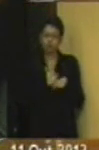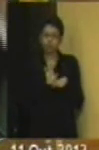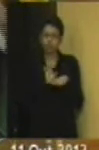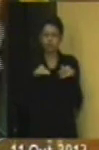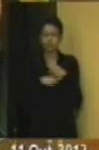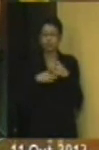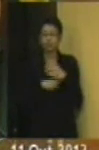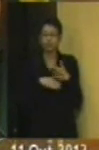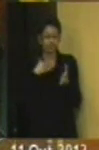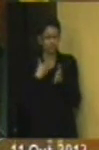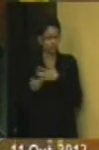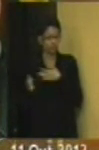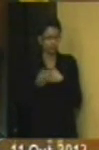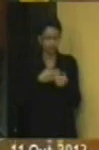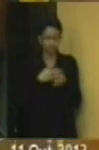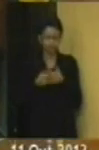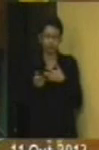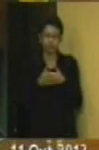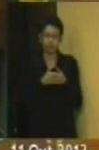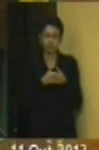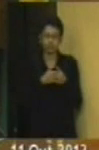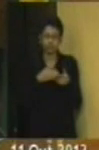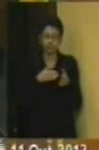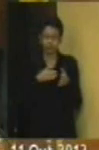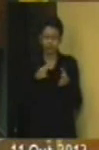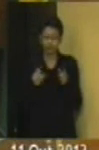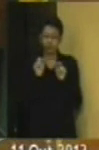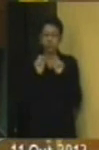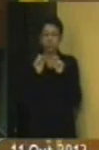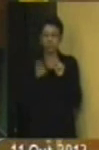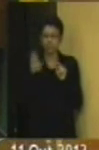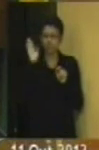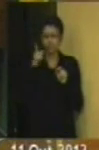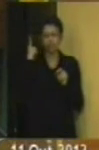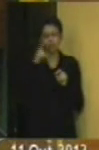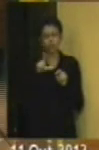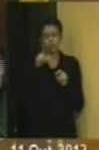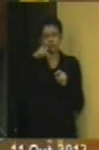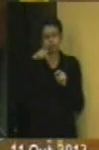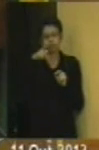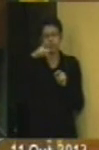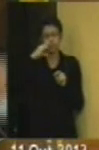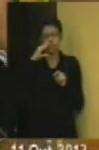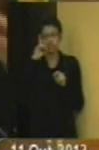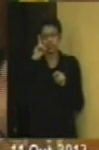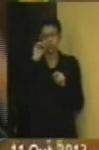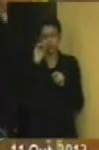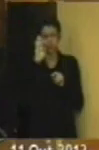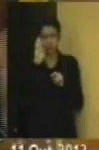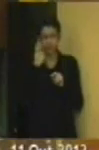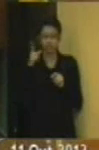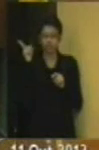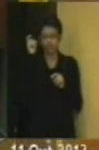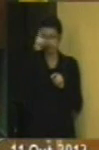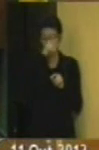cidade independente de quem se elegeram e este vai ser o papel do pc do b ac que eu vejo vai se tornar difícil